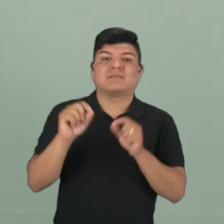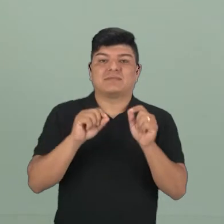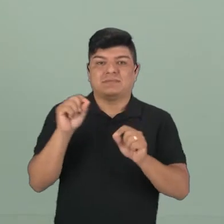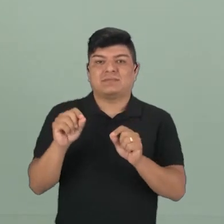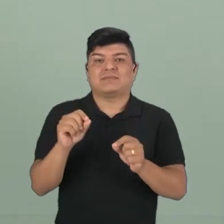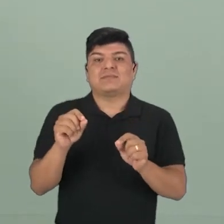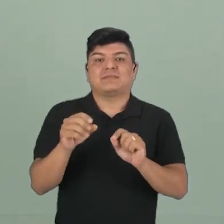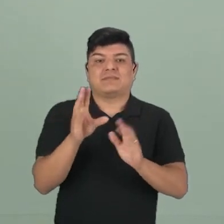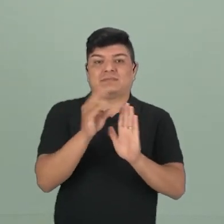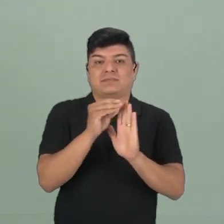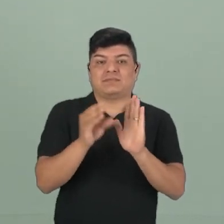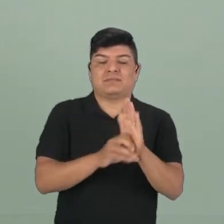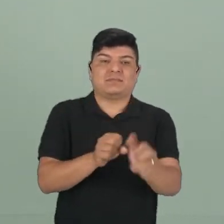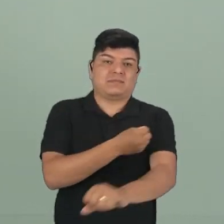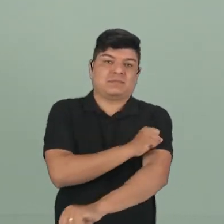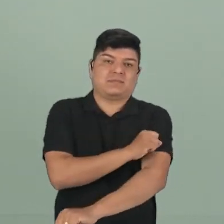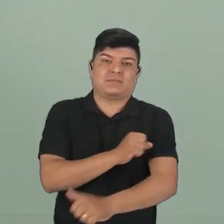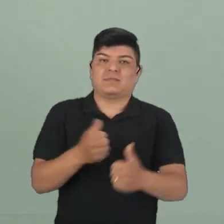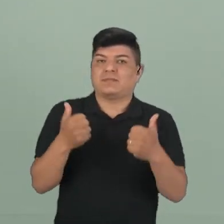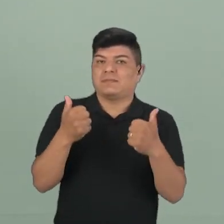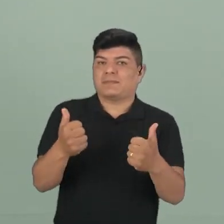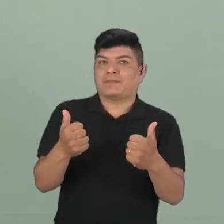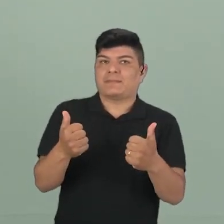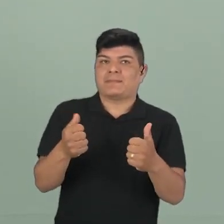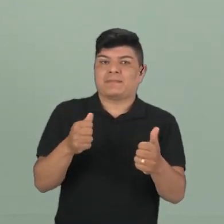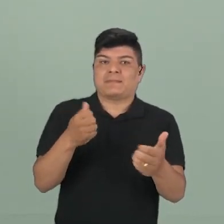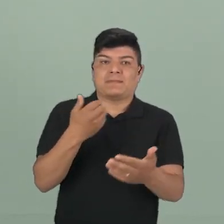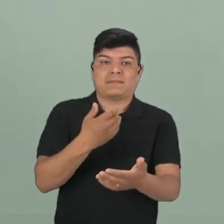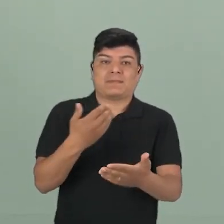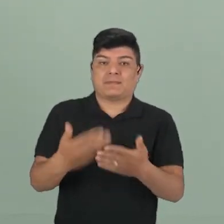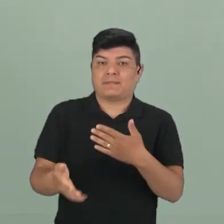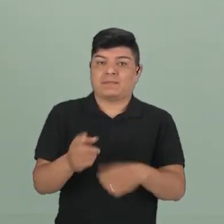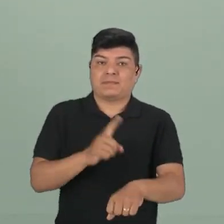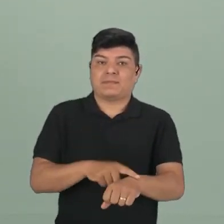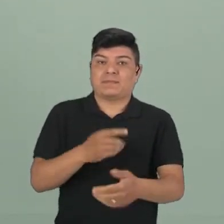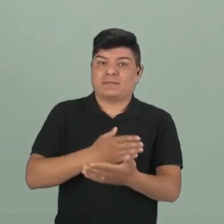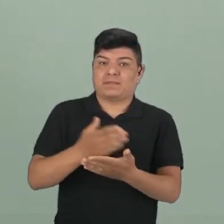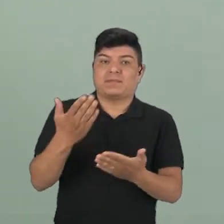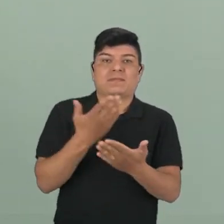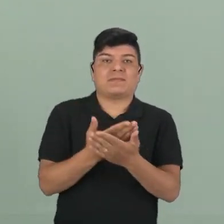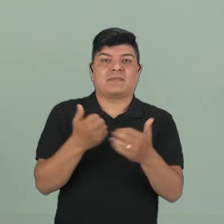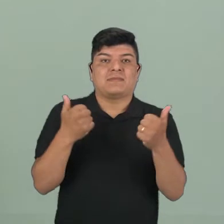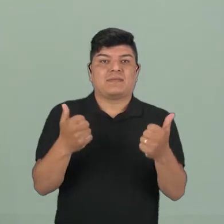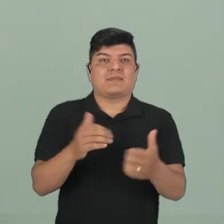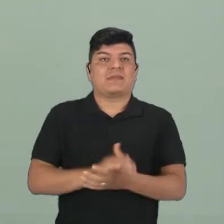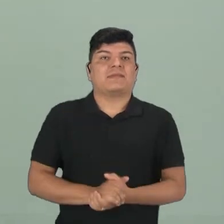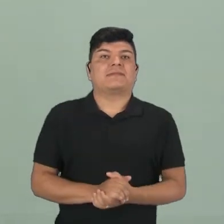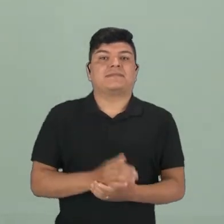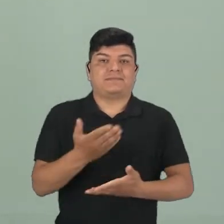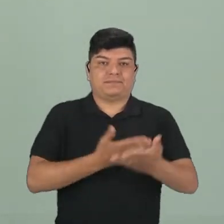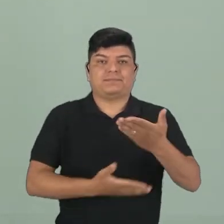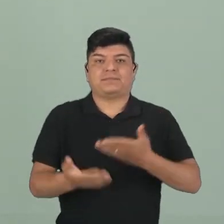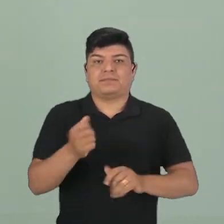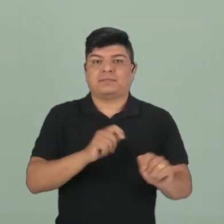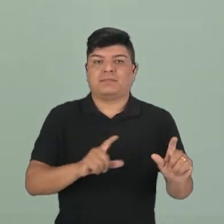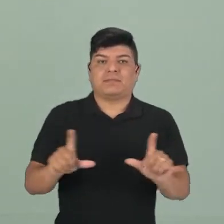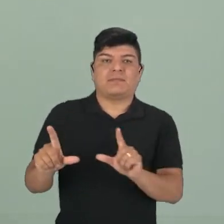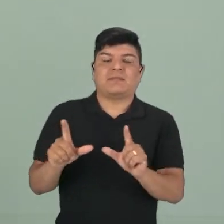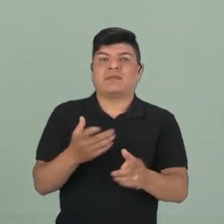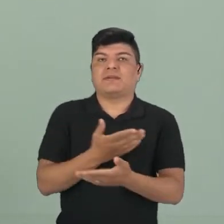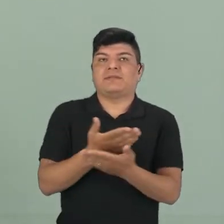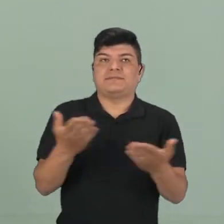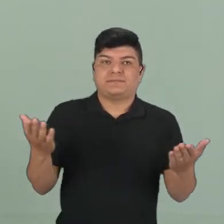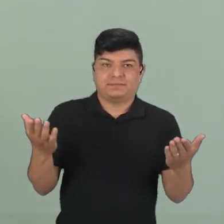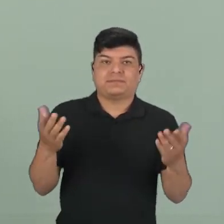conteúdo este para o 8º ano. Então, sem mais perca de tempo, vamos iniciar nossa aula. Então, vou compartilhar aqui o slide com